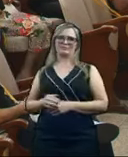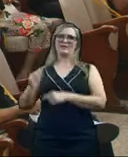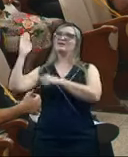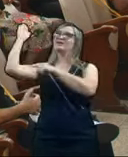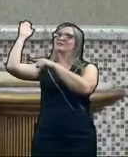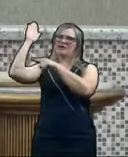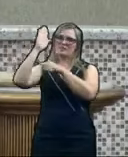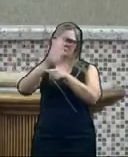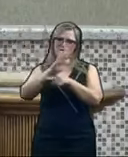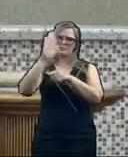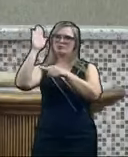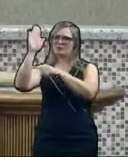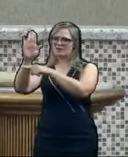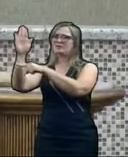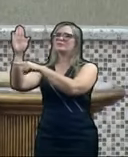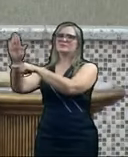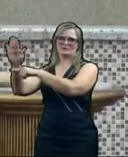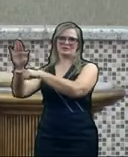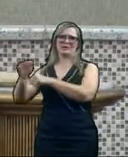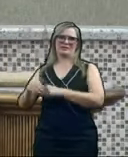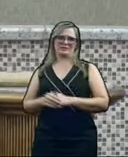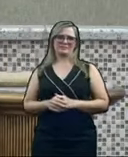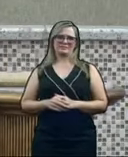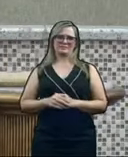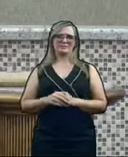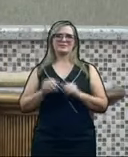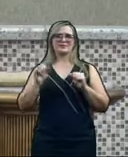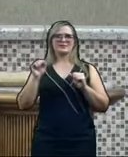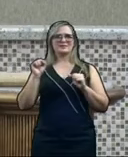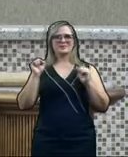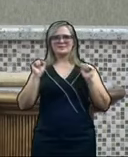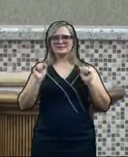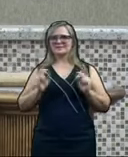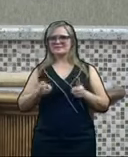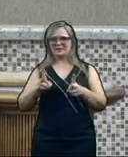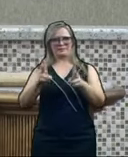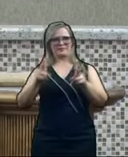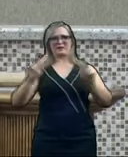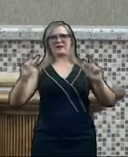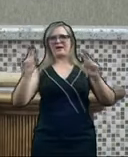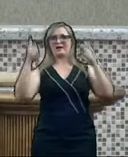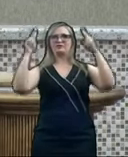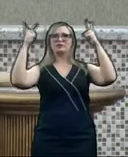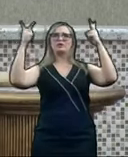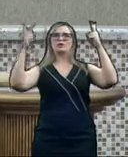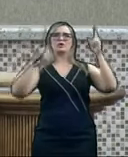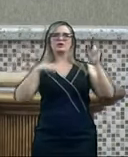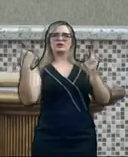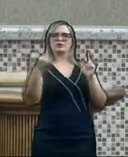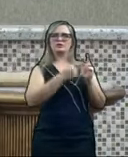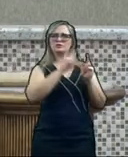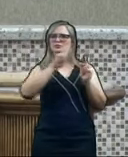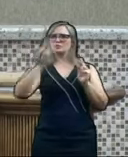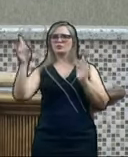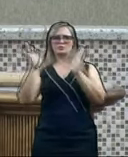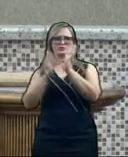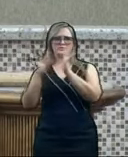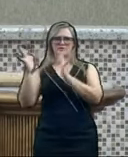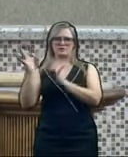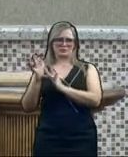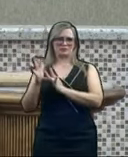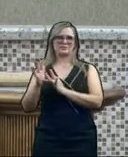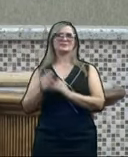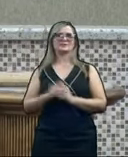final desse ciclo que você está vivendo será de Vitória será de realização será de conquista